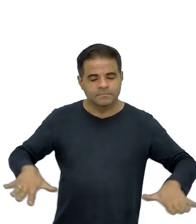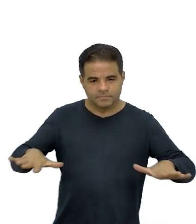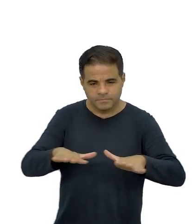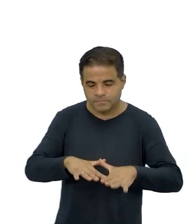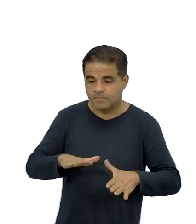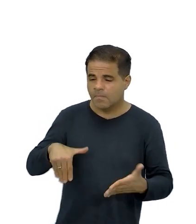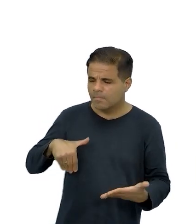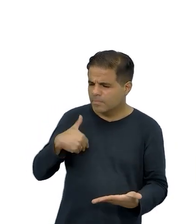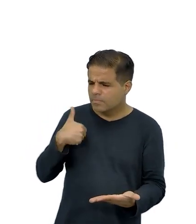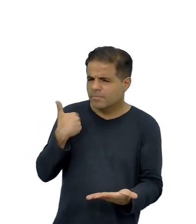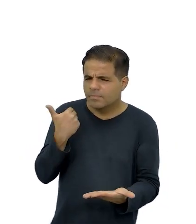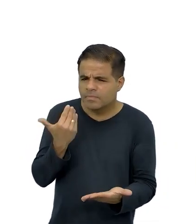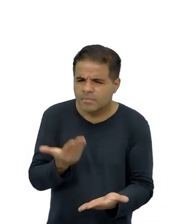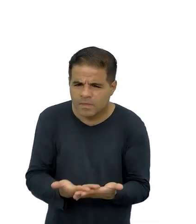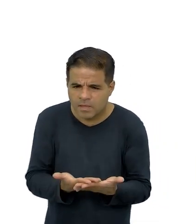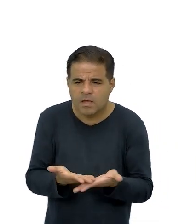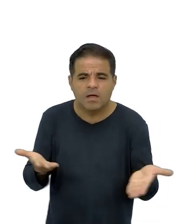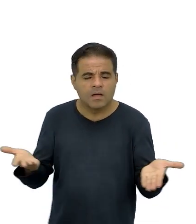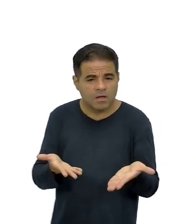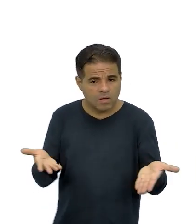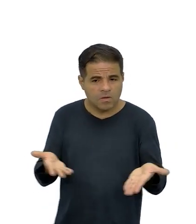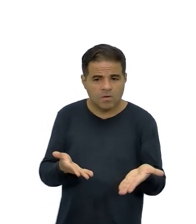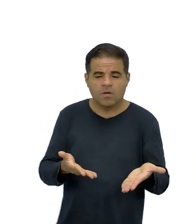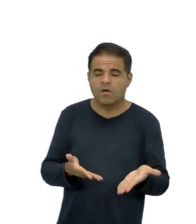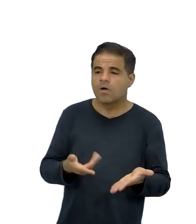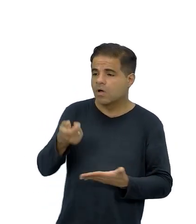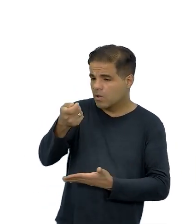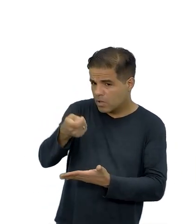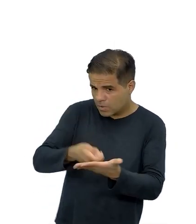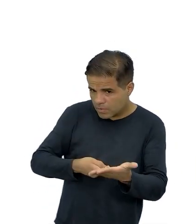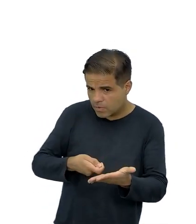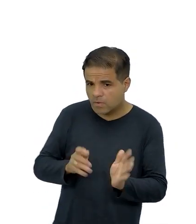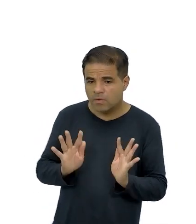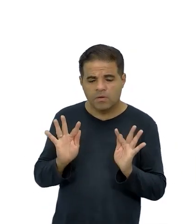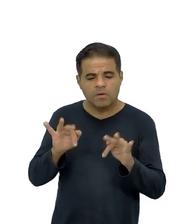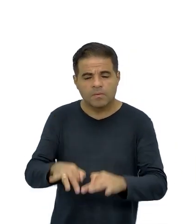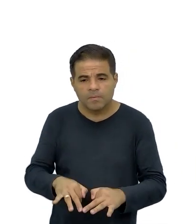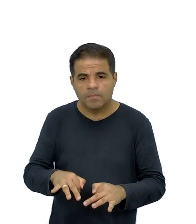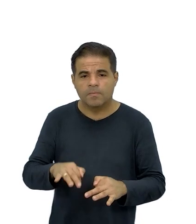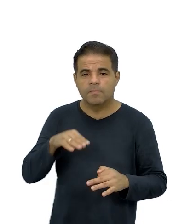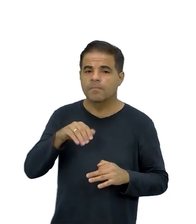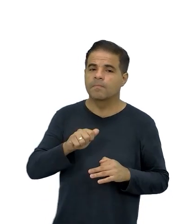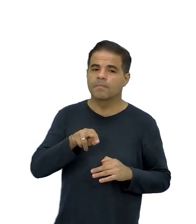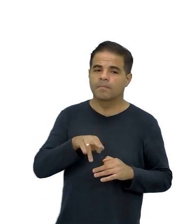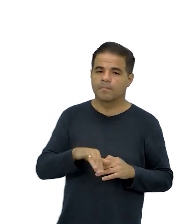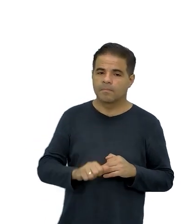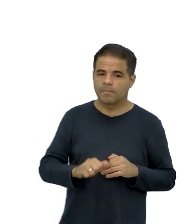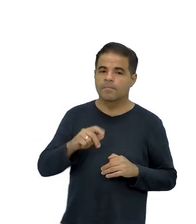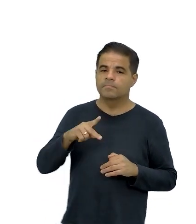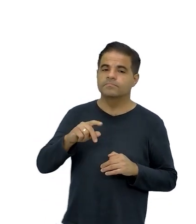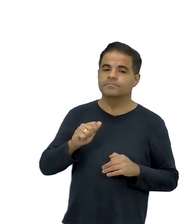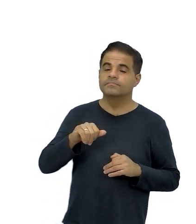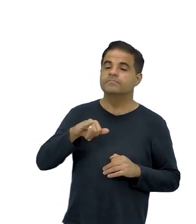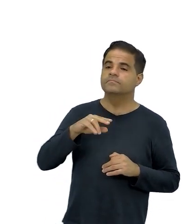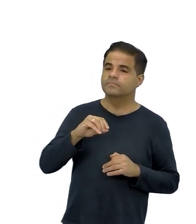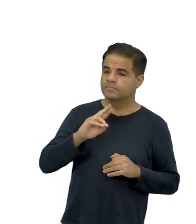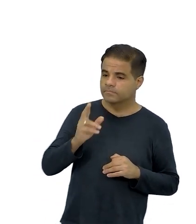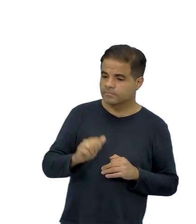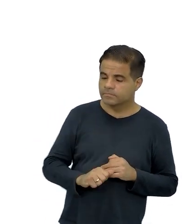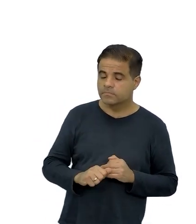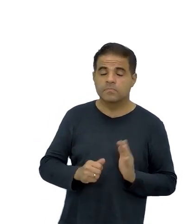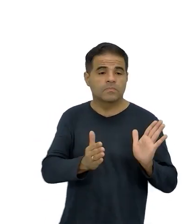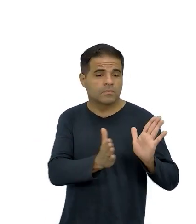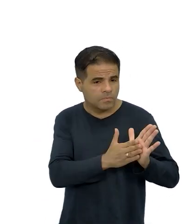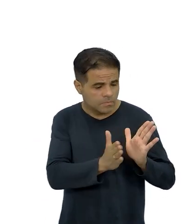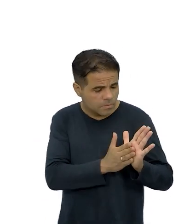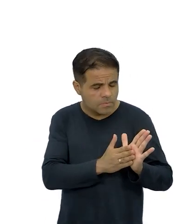estudamos até agora sobre a pontuação, reescreva o final da lenda Maria Pamonha. Então, gente, ao propormos